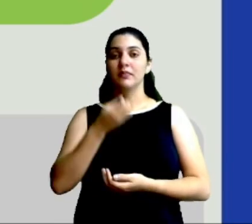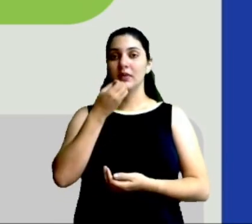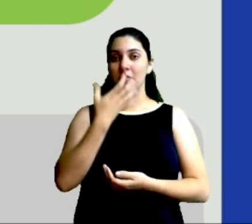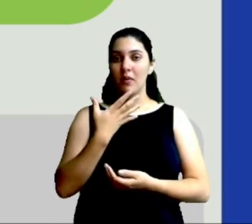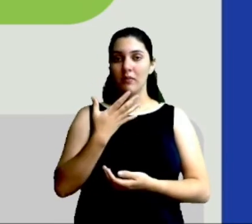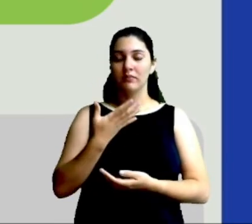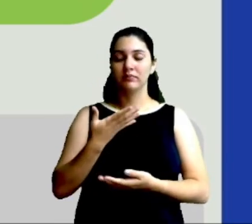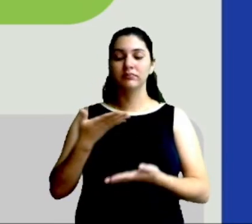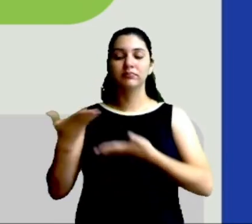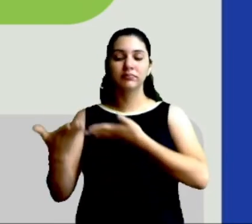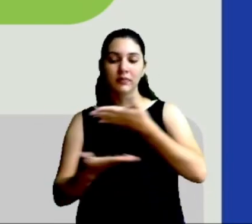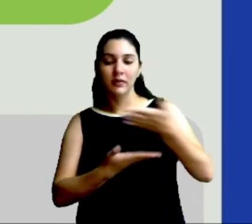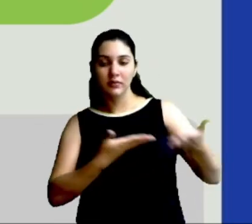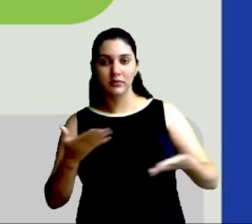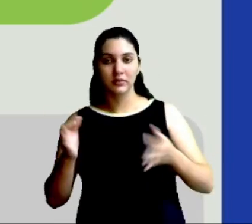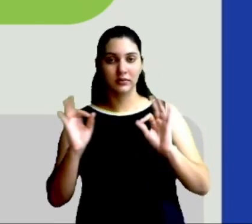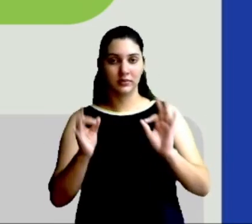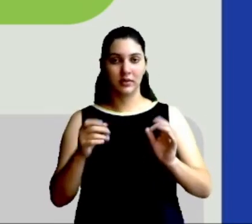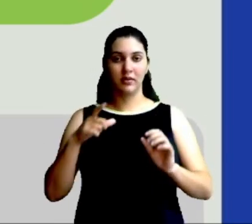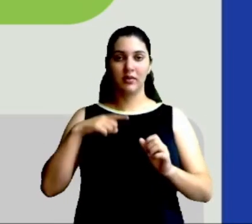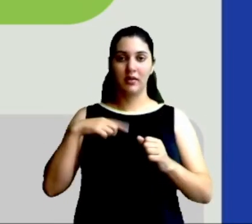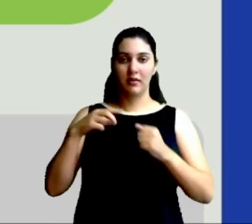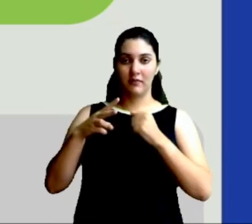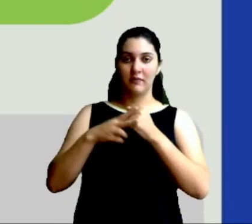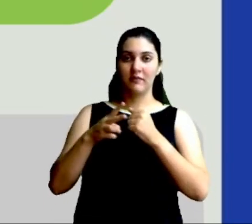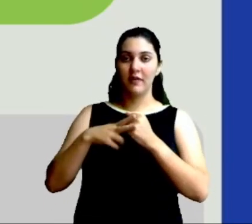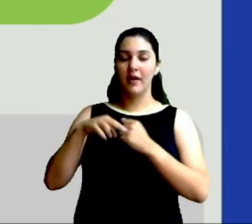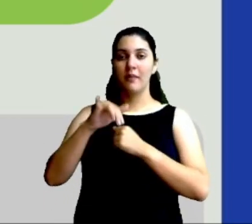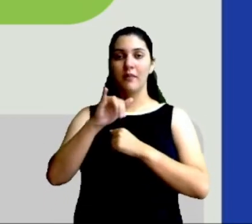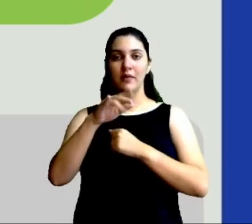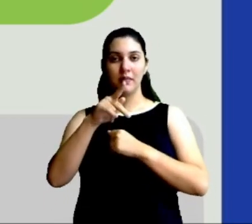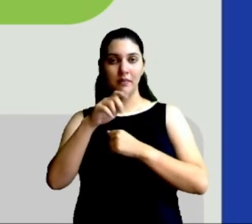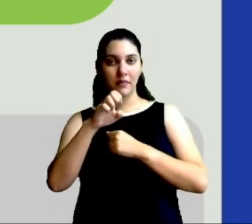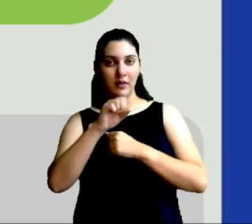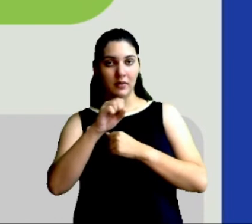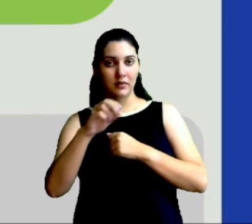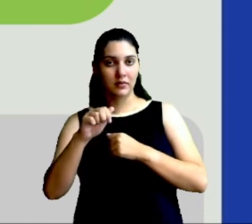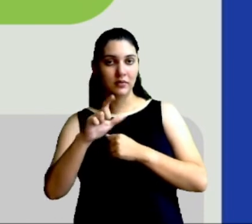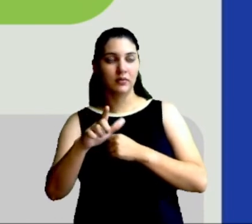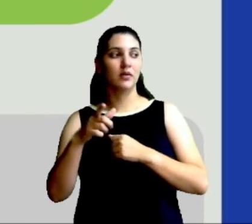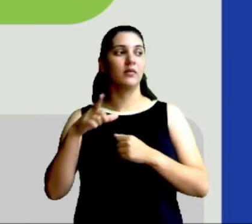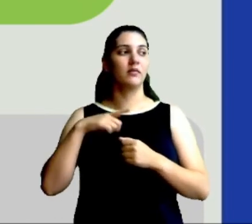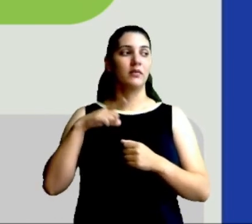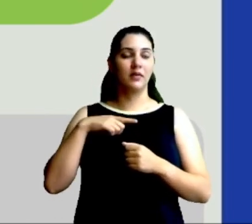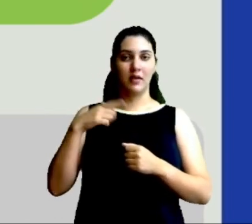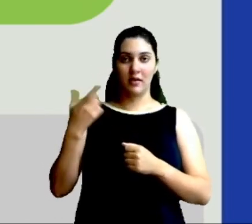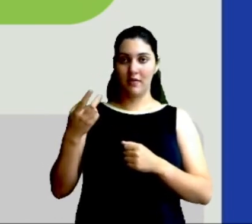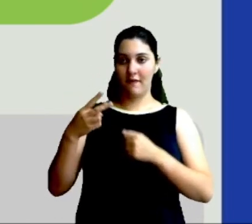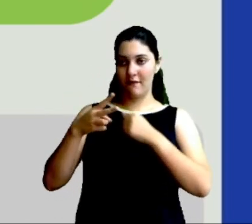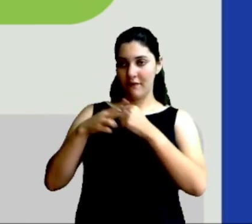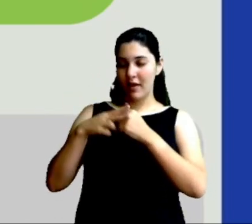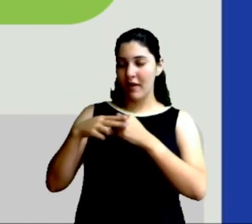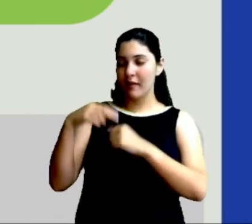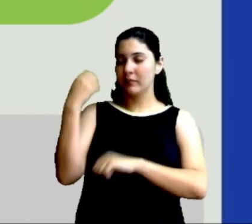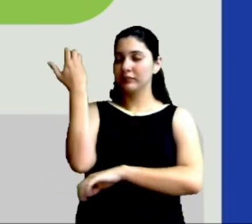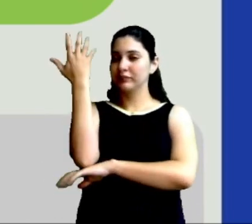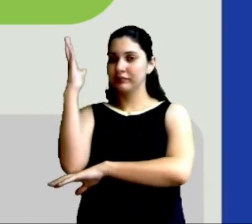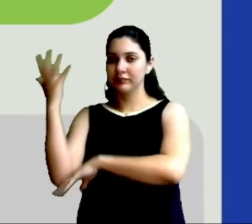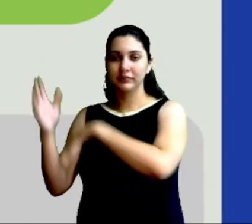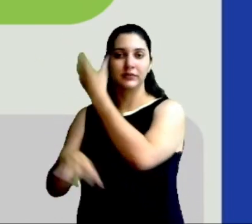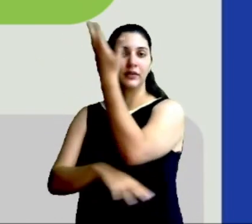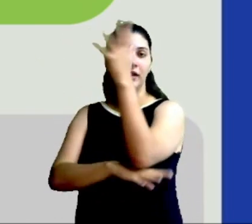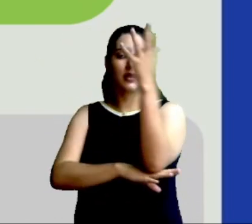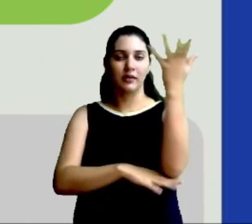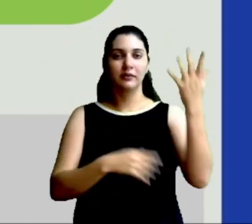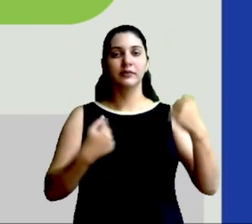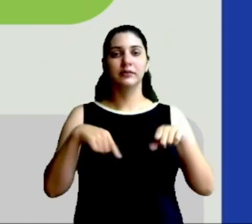Bom, vai associando, tá? Verbos aí impessoais, verbos relativos a fenômenos da natureza, tá?